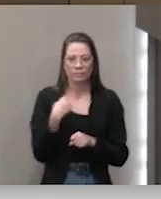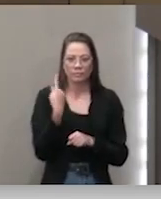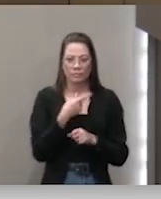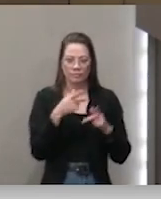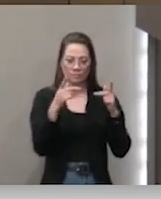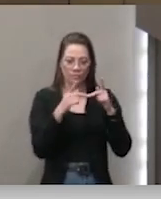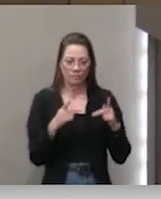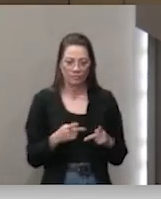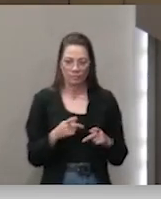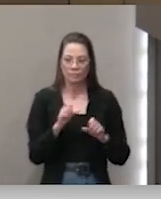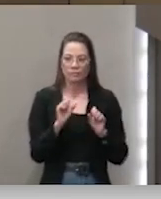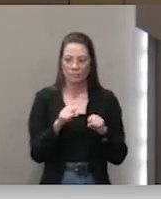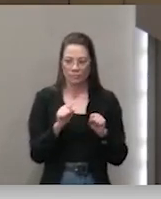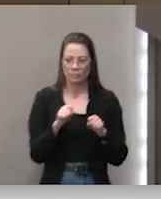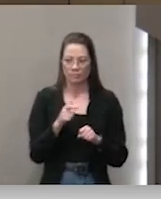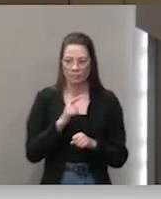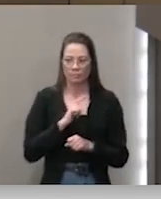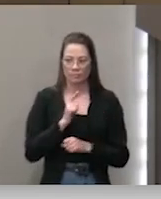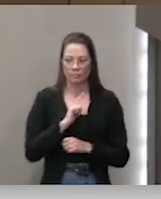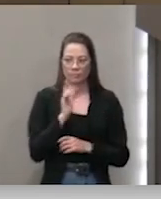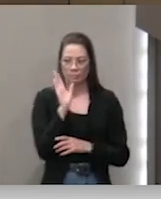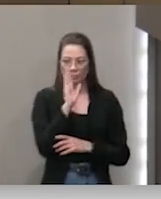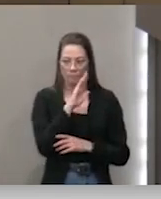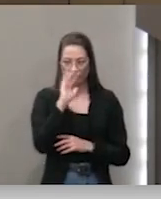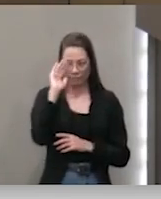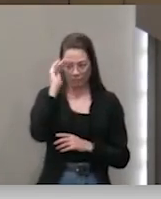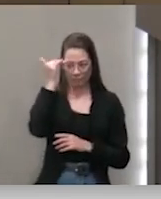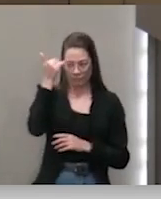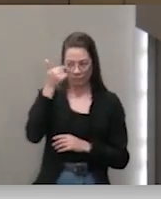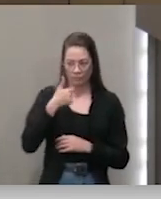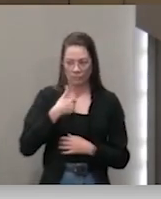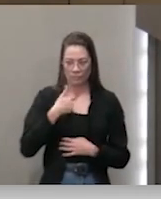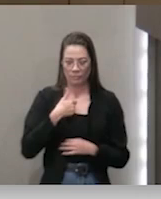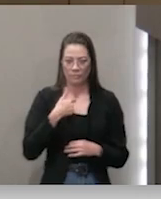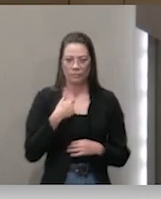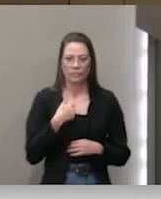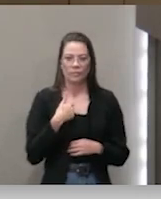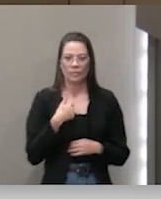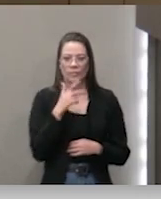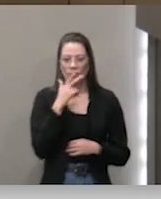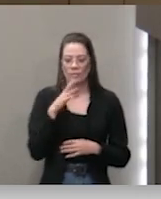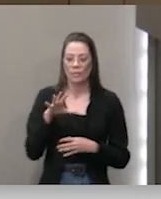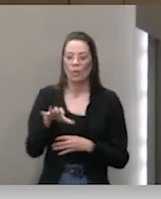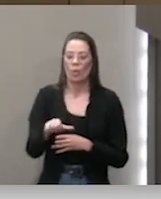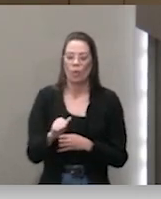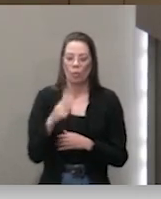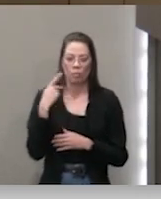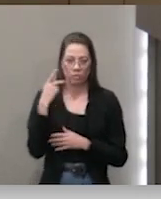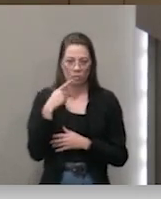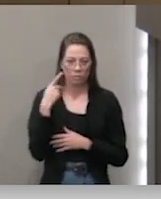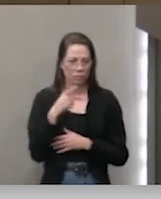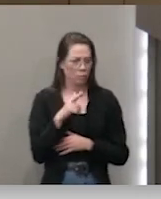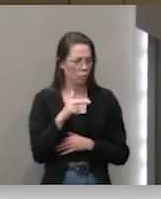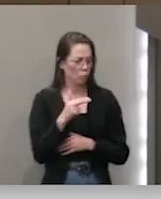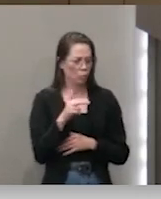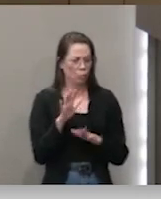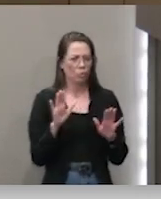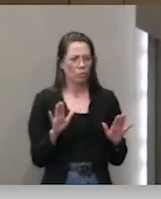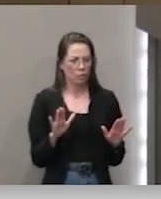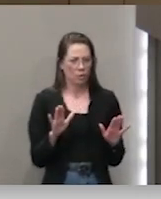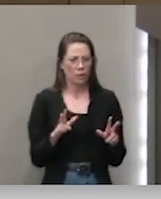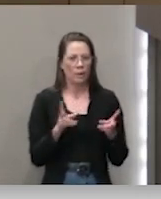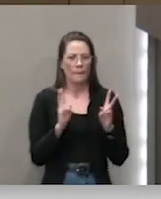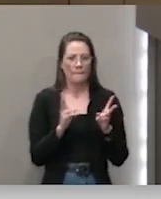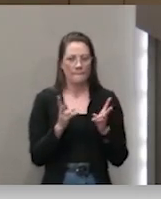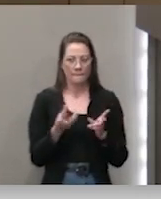porque realmente teve um mal entendido, vereador. Eu jamais aqui tirei o trabalho do vereador Rosso, muito pelo contrário, o Rosso